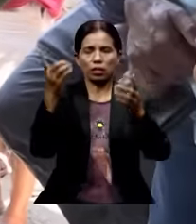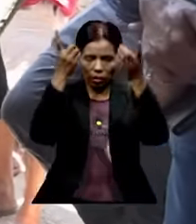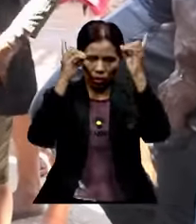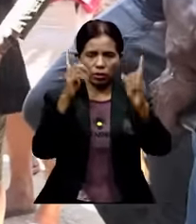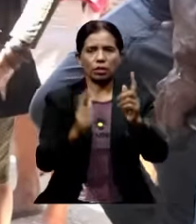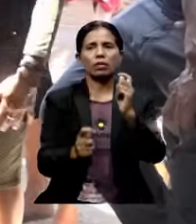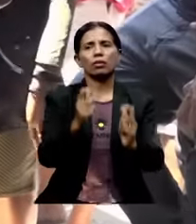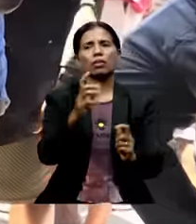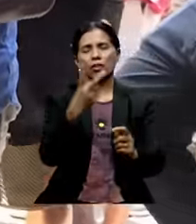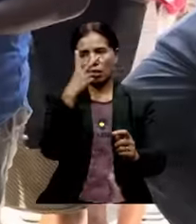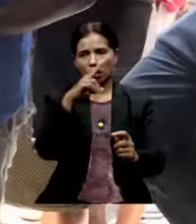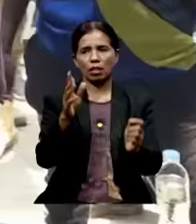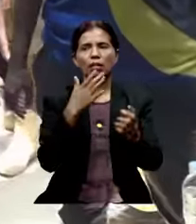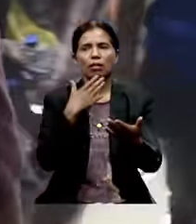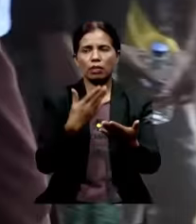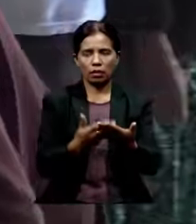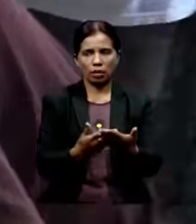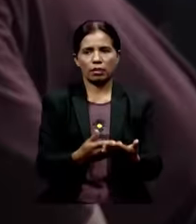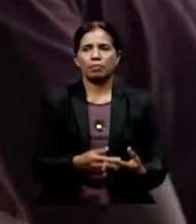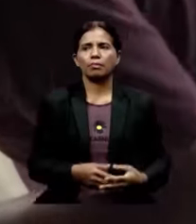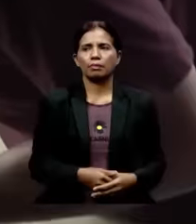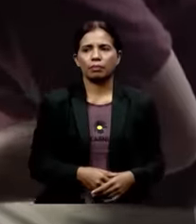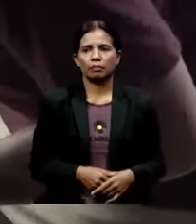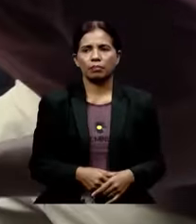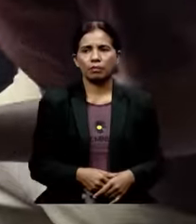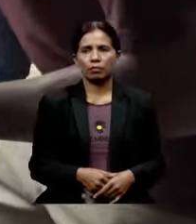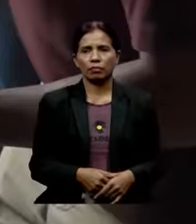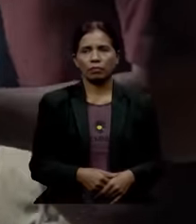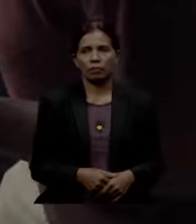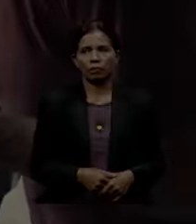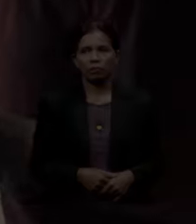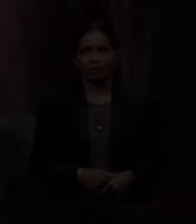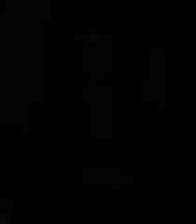tetu di dia, ho di hare ba interese povo nian. Mateus Romario, Benguinas Menes, LGMN.